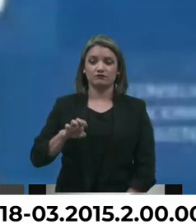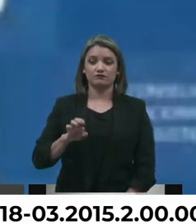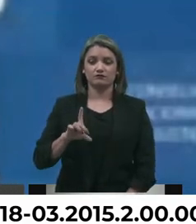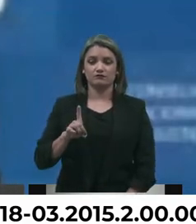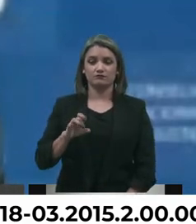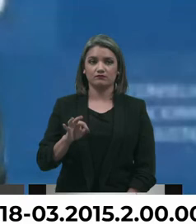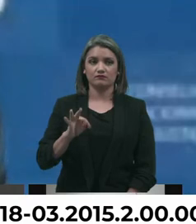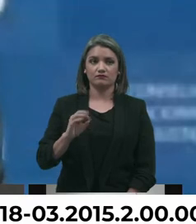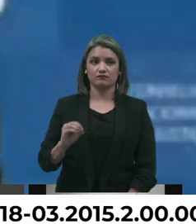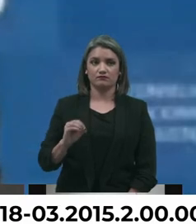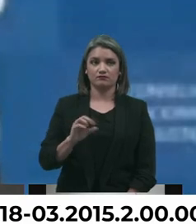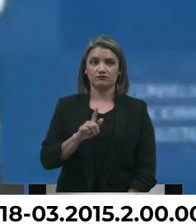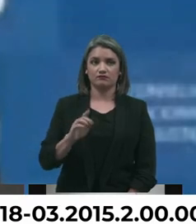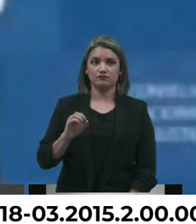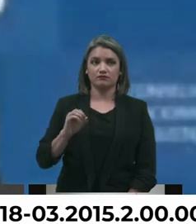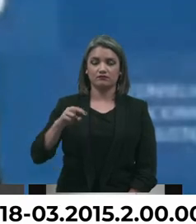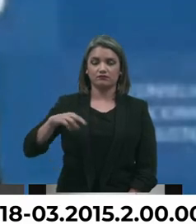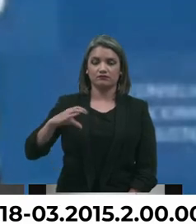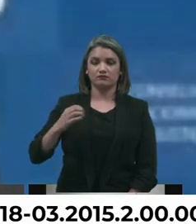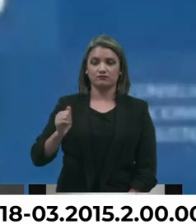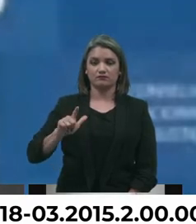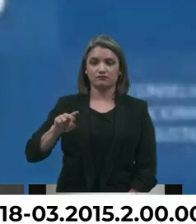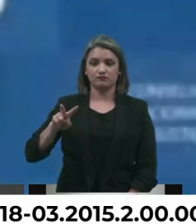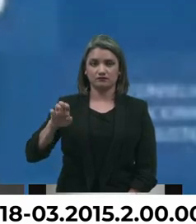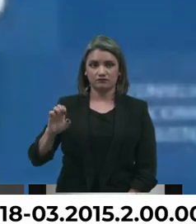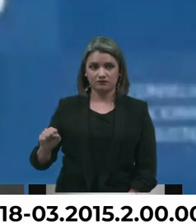tornou paradigma no STJ, o RESP